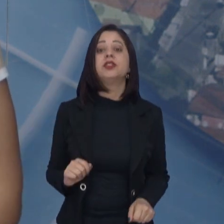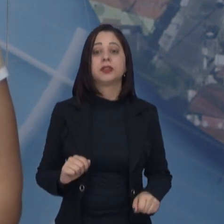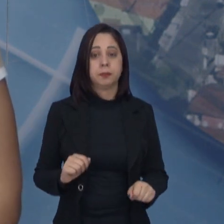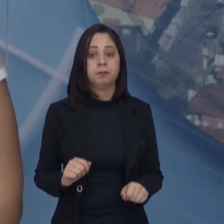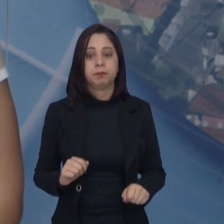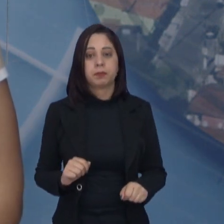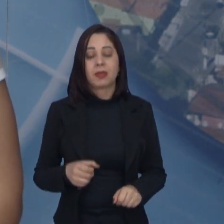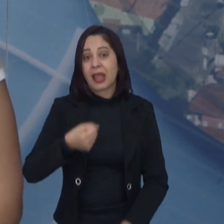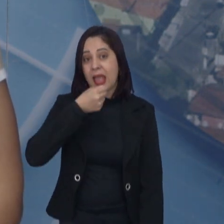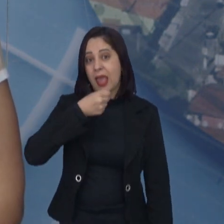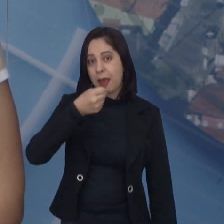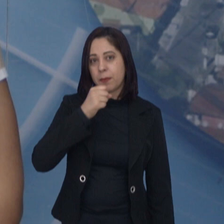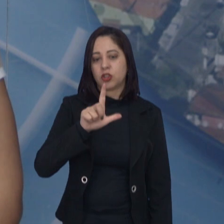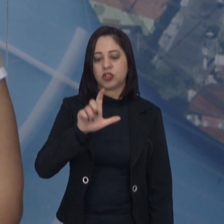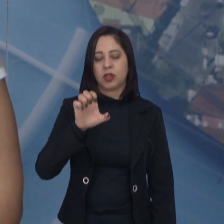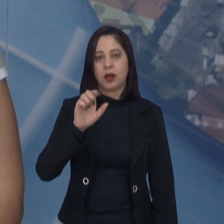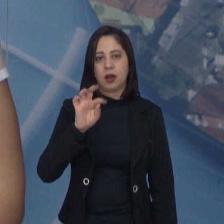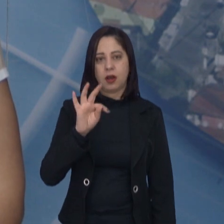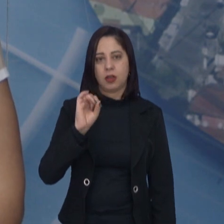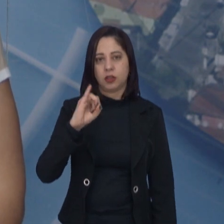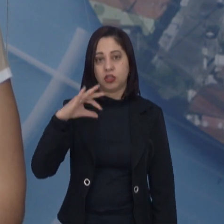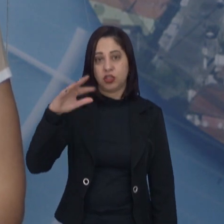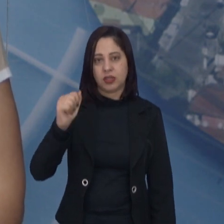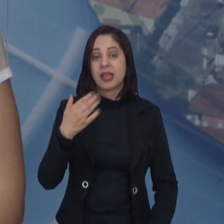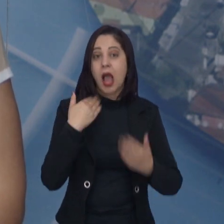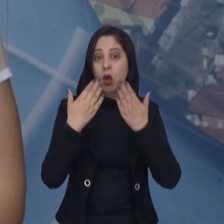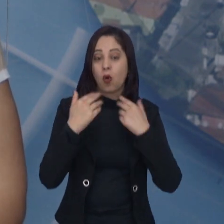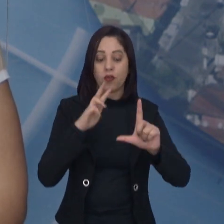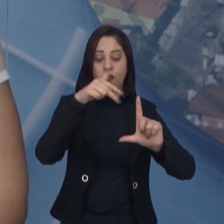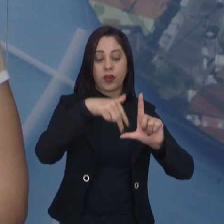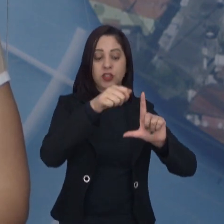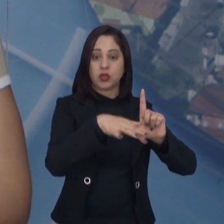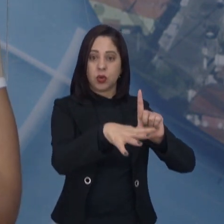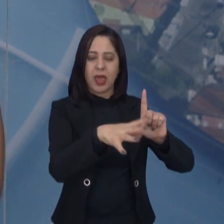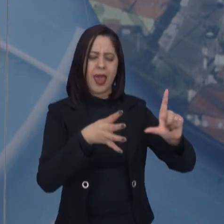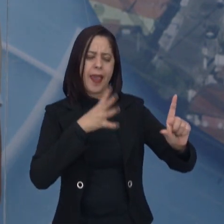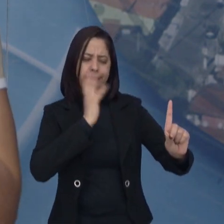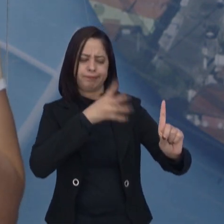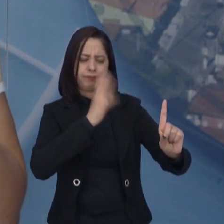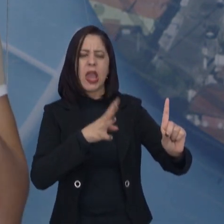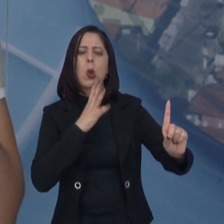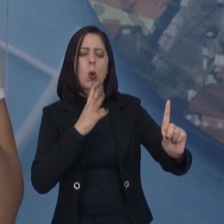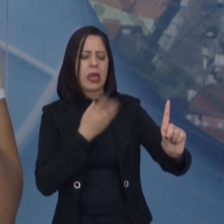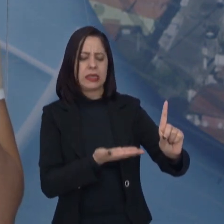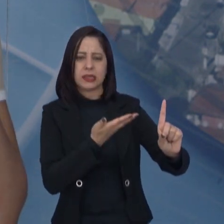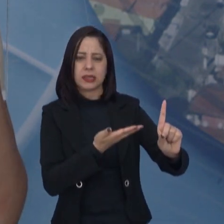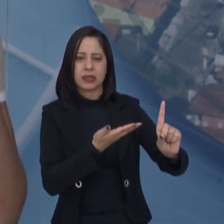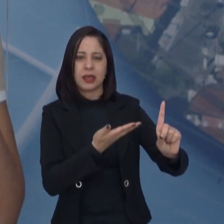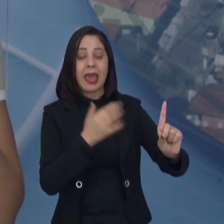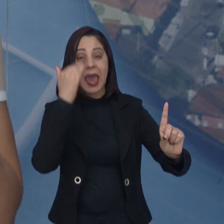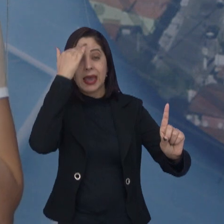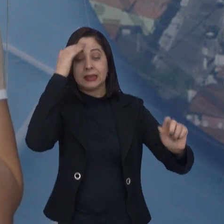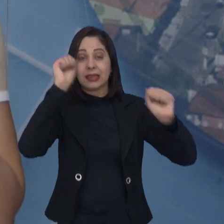gente, a repórter Letícia Keller conversou com uma influenciadora para conhecer e entender um pouquinho mais sobre a